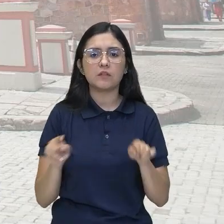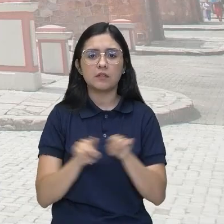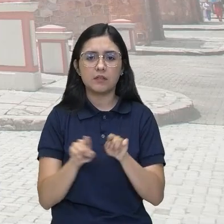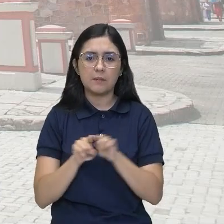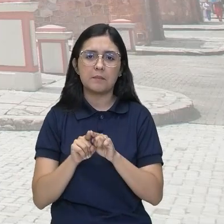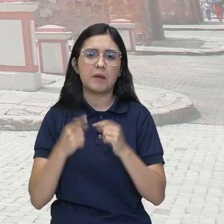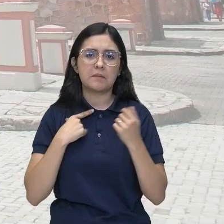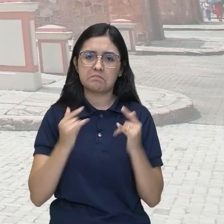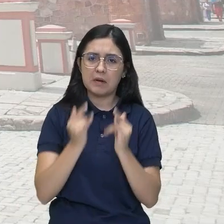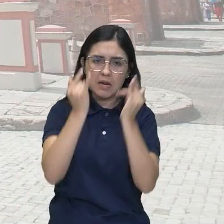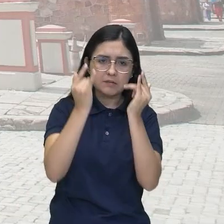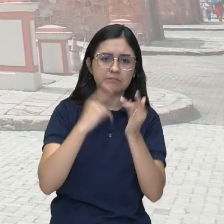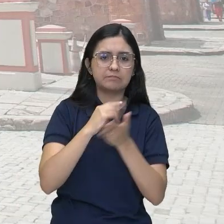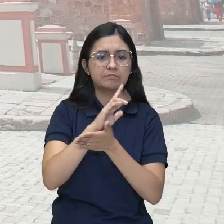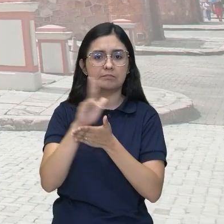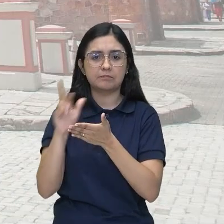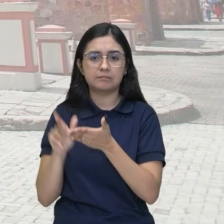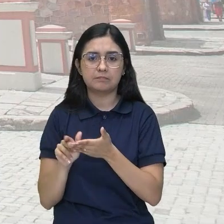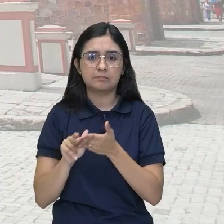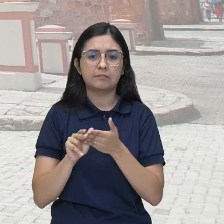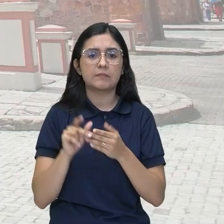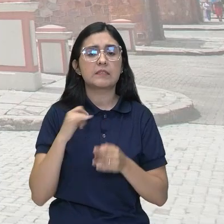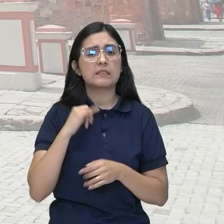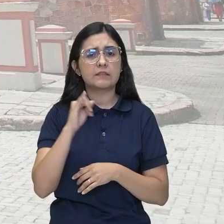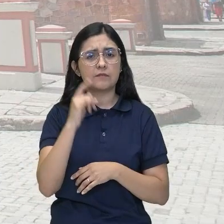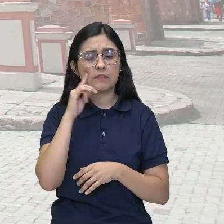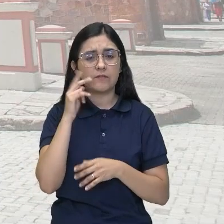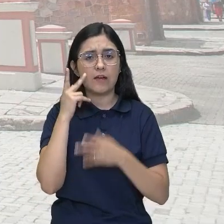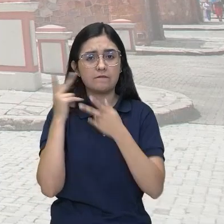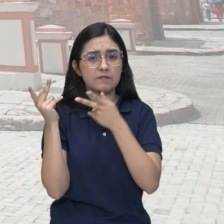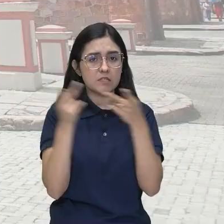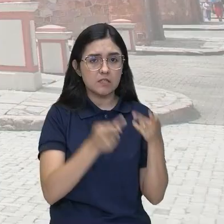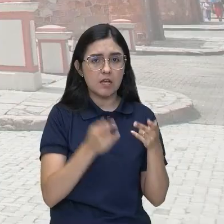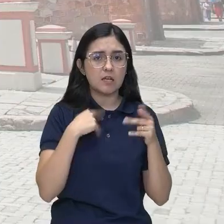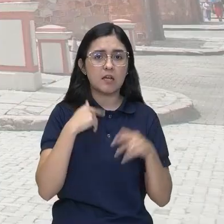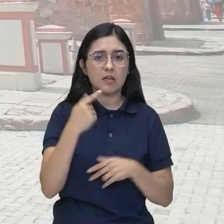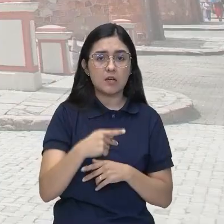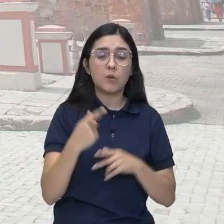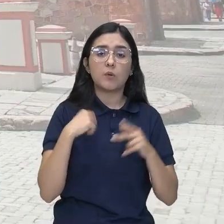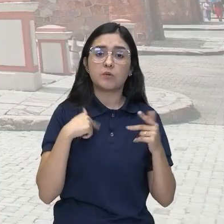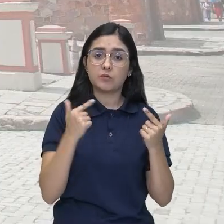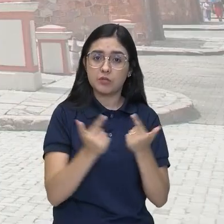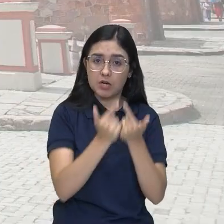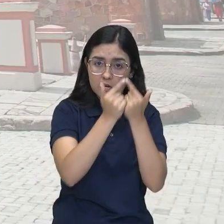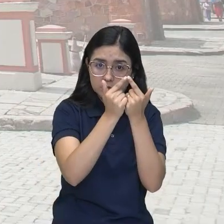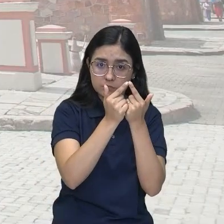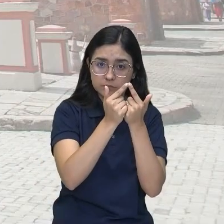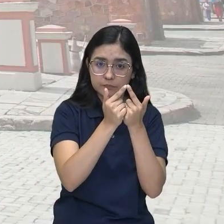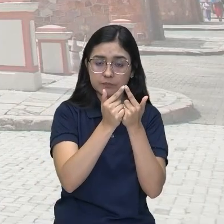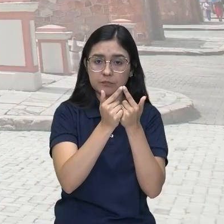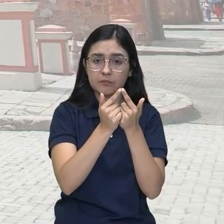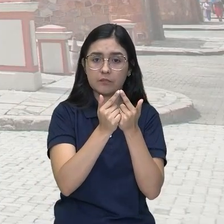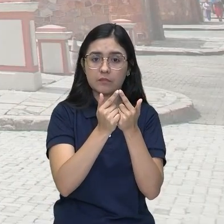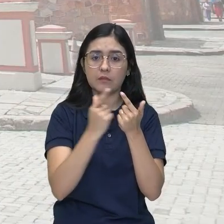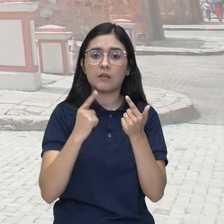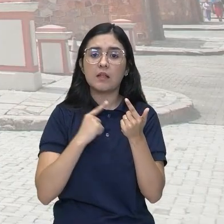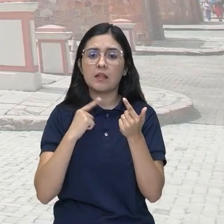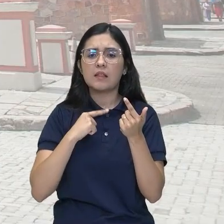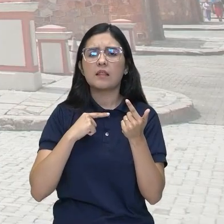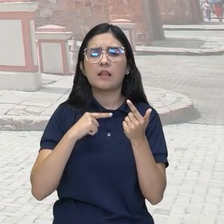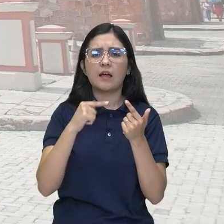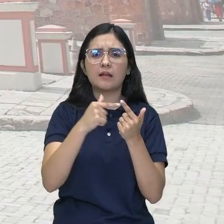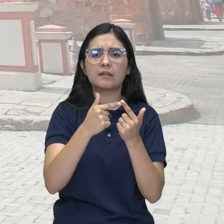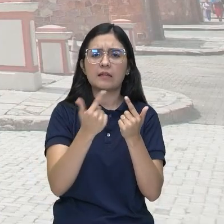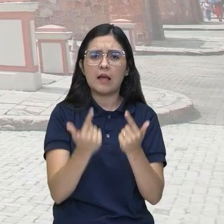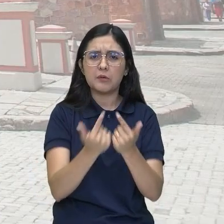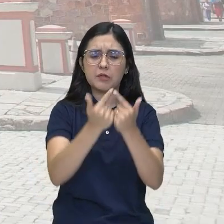palácios. E quem vem visitar aqui o Teatro Amazonas, nos fundos tem um jardim